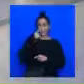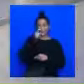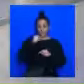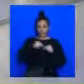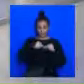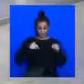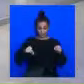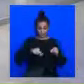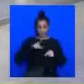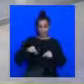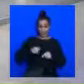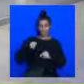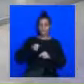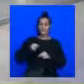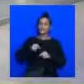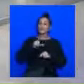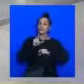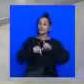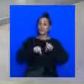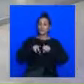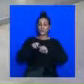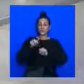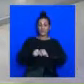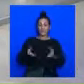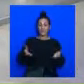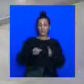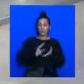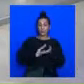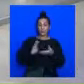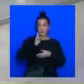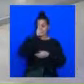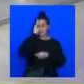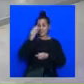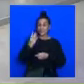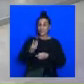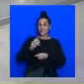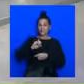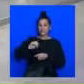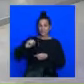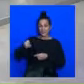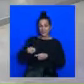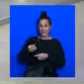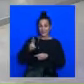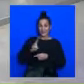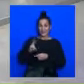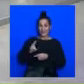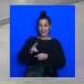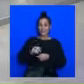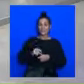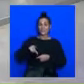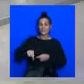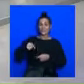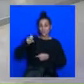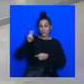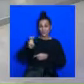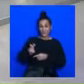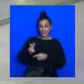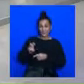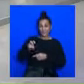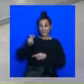Conferindo então os números sorteados no Super 7 de hoje, com prêmio estimado de R$400 mil.